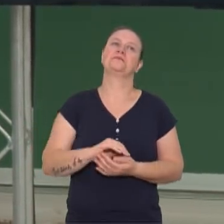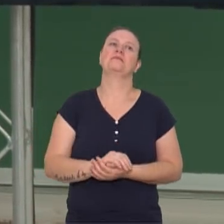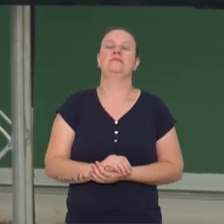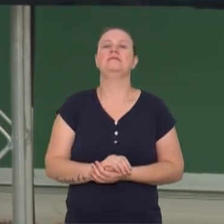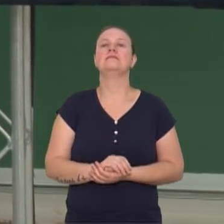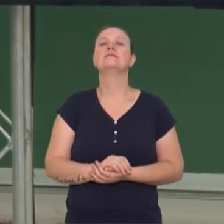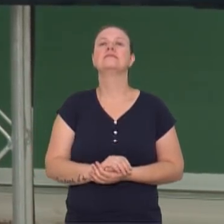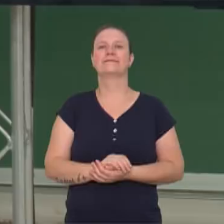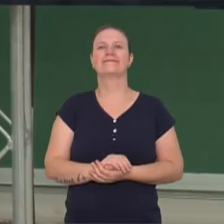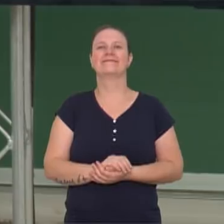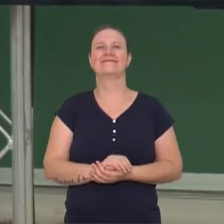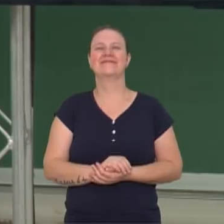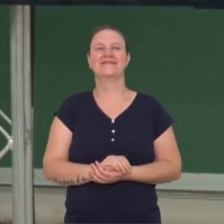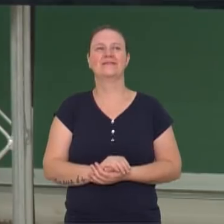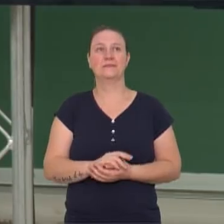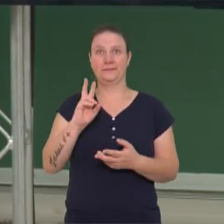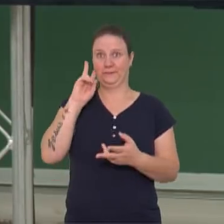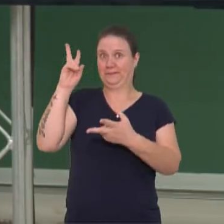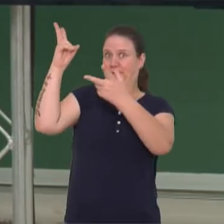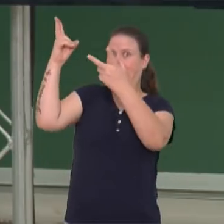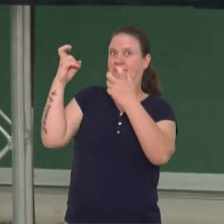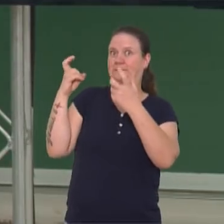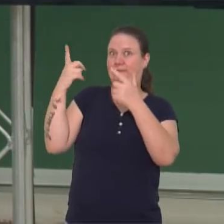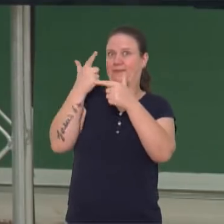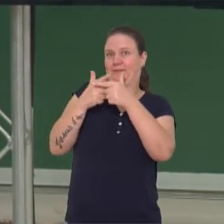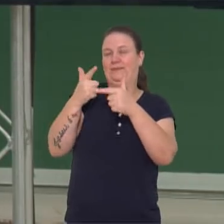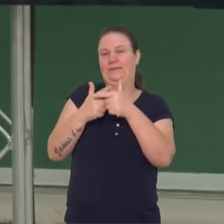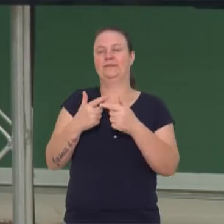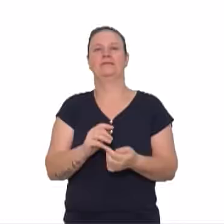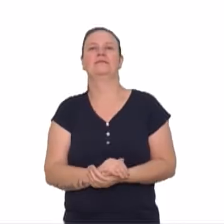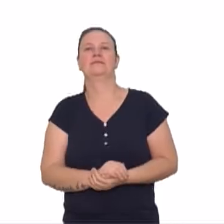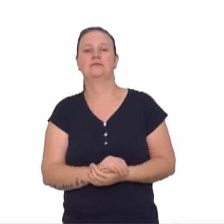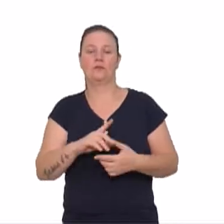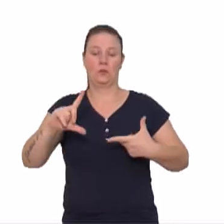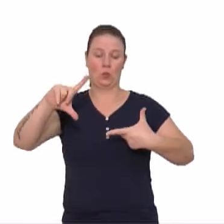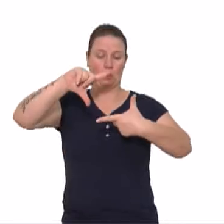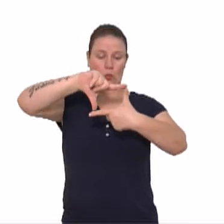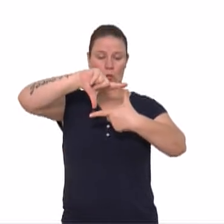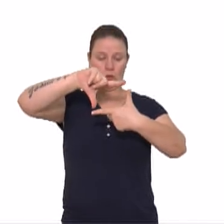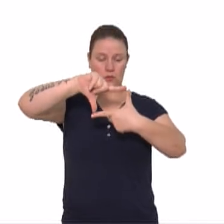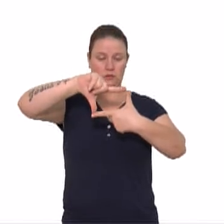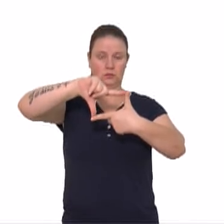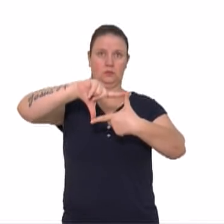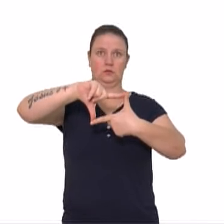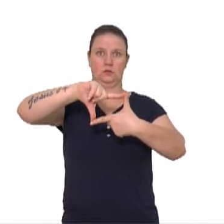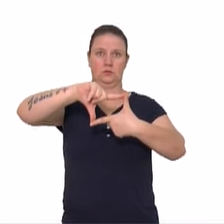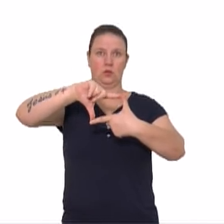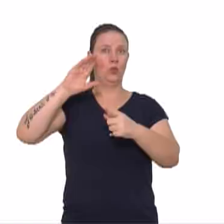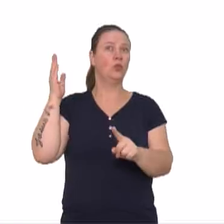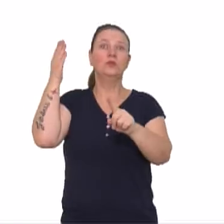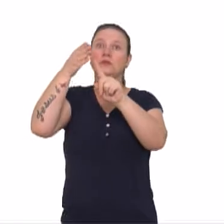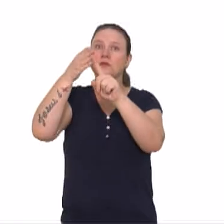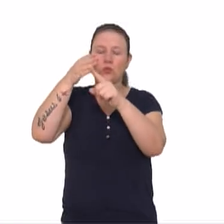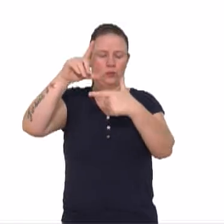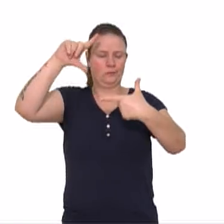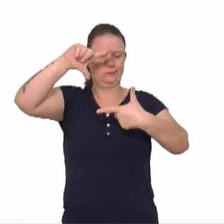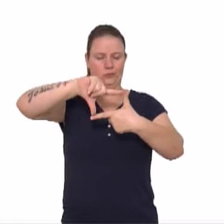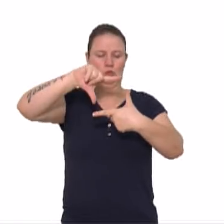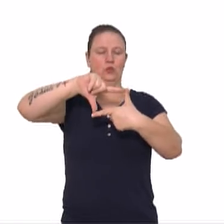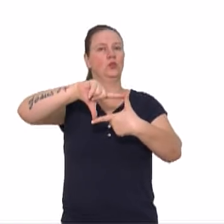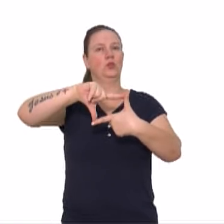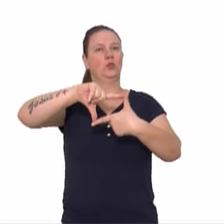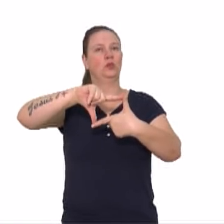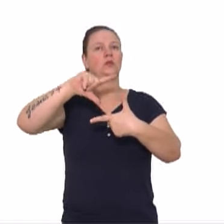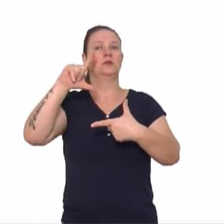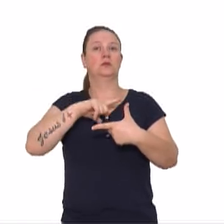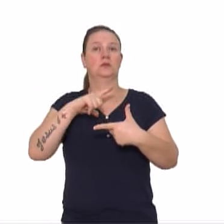próximo. Presta bastante atenção nesse daqui, ó. Um retângulo, esse é um desafio, ó. Um retângulo